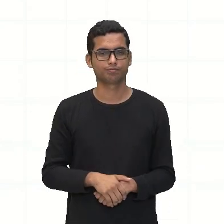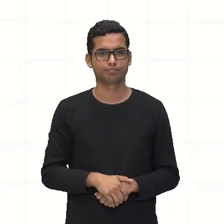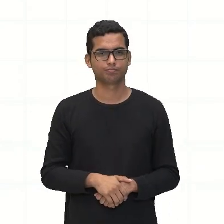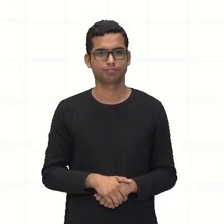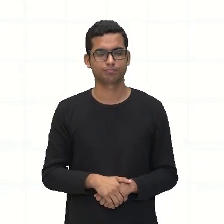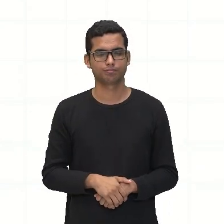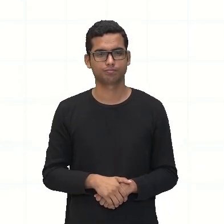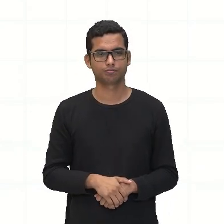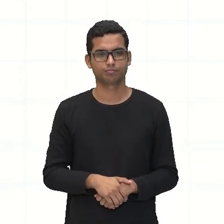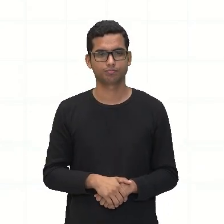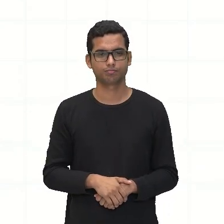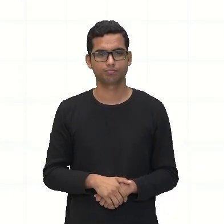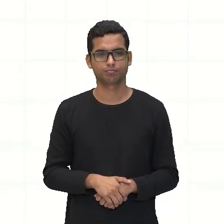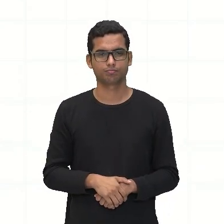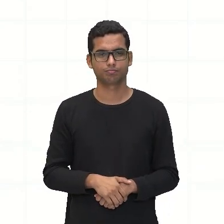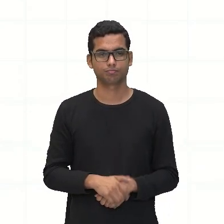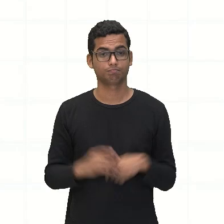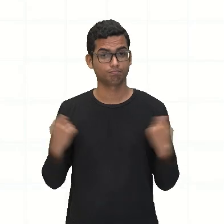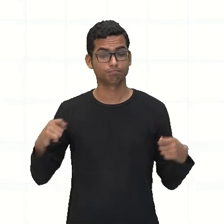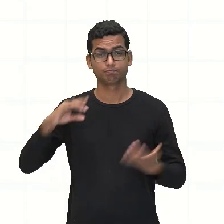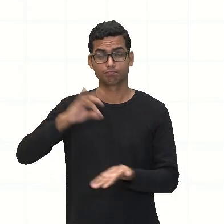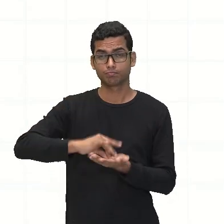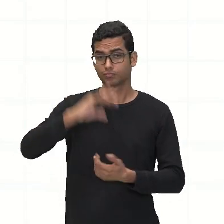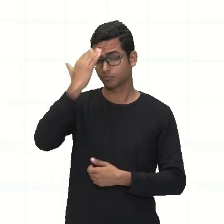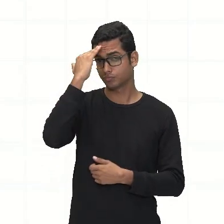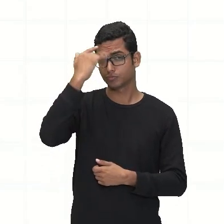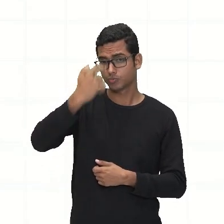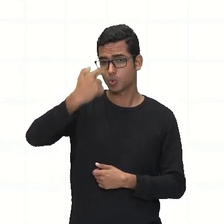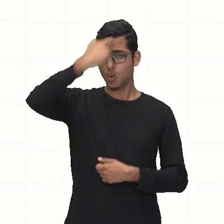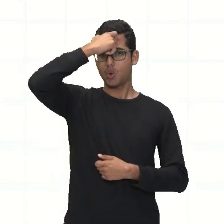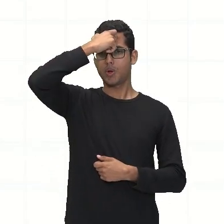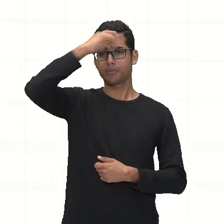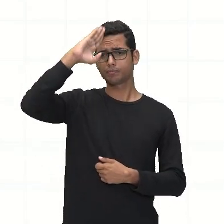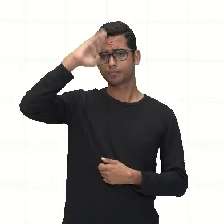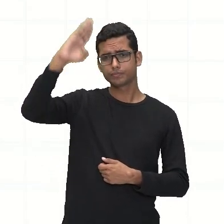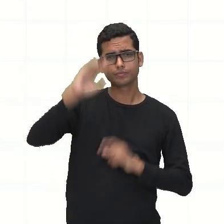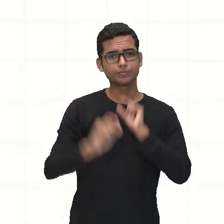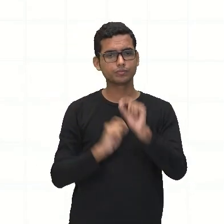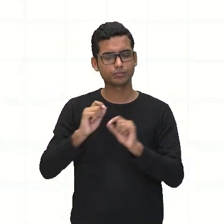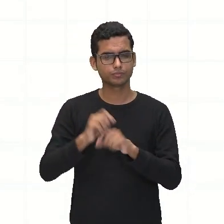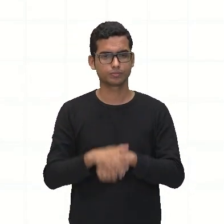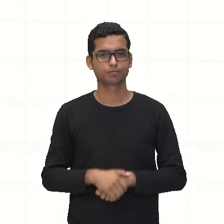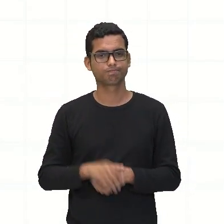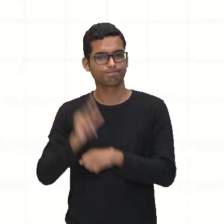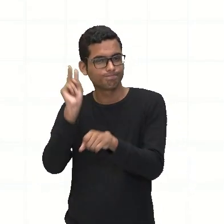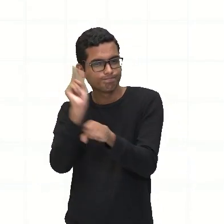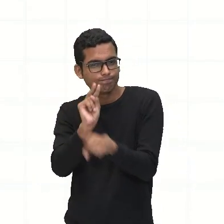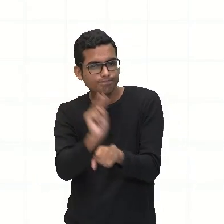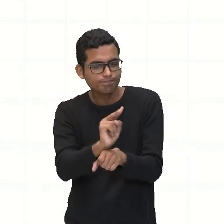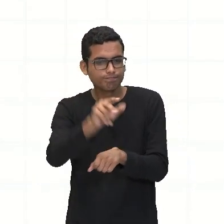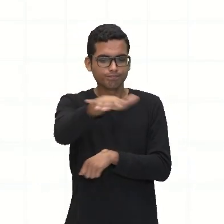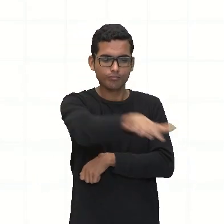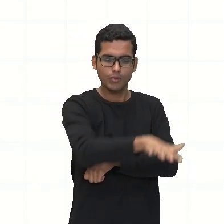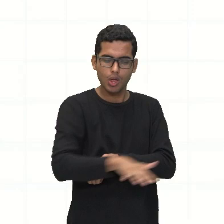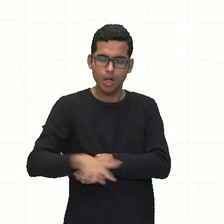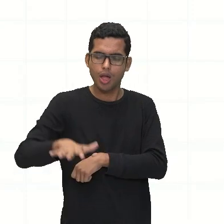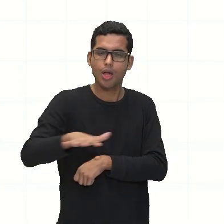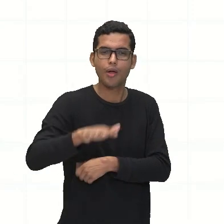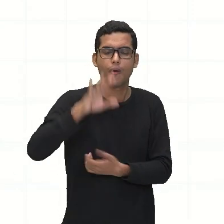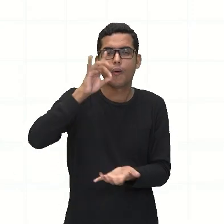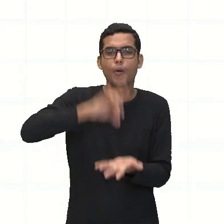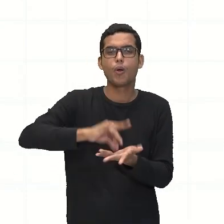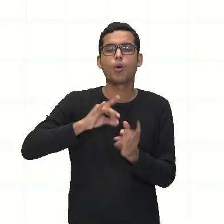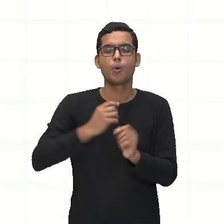precisamos interpretá-las. Precisamos ter consciência, então, sobre a preservação do meio ambiente.